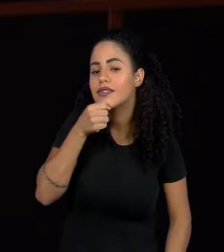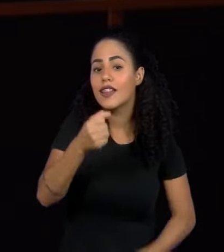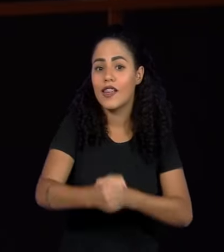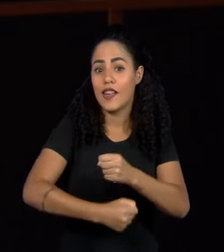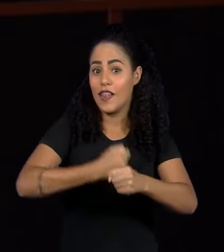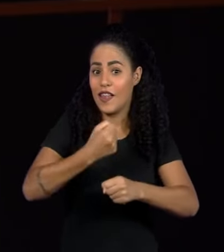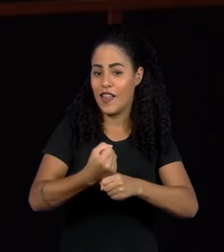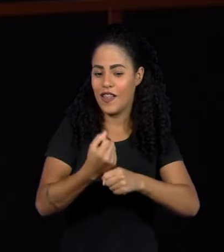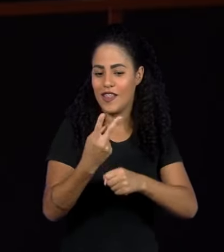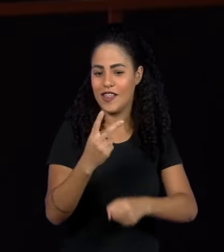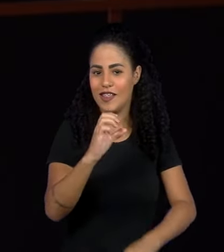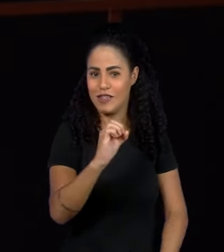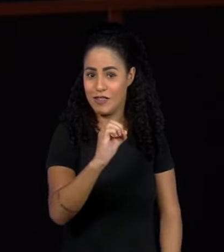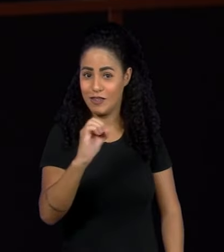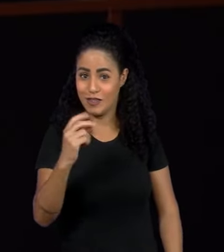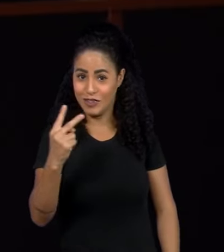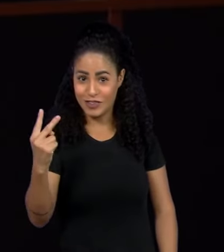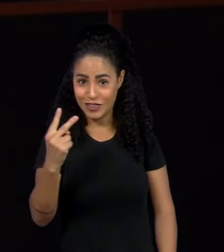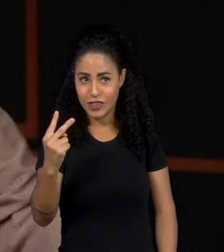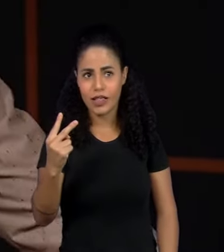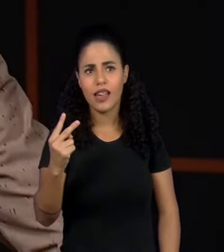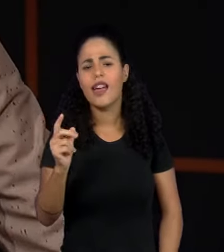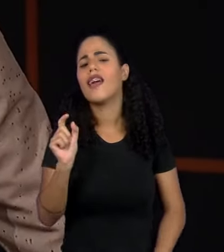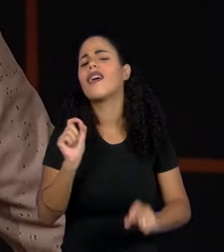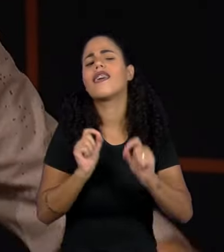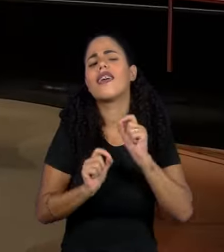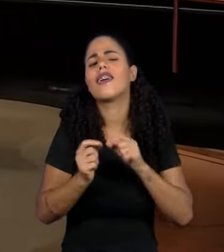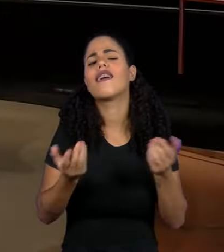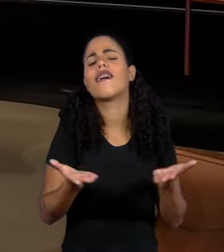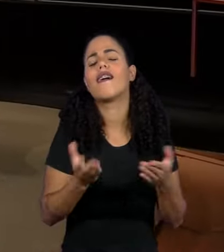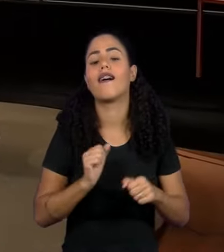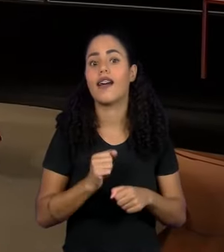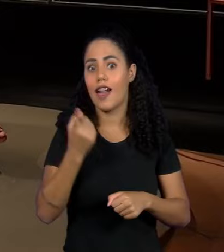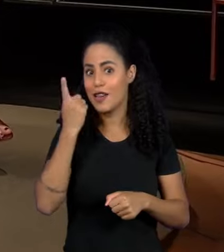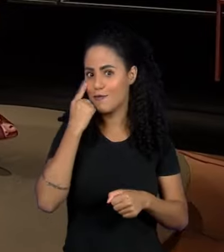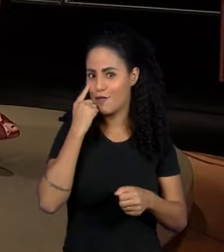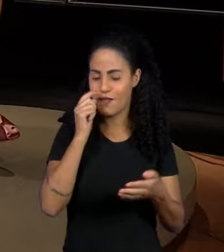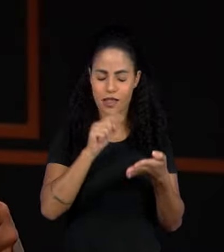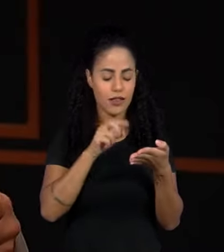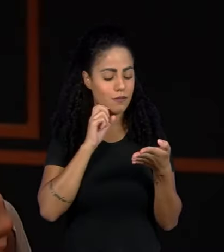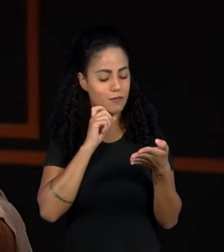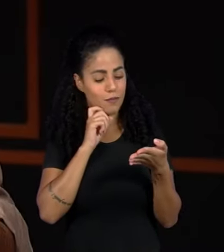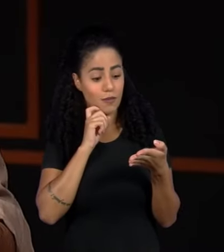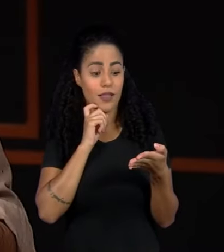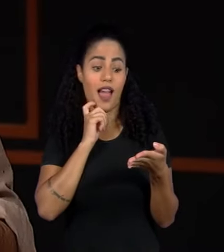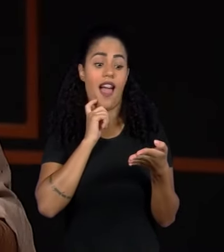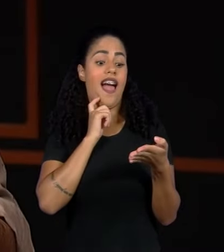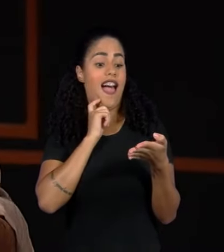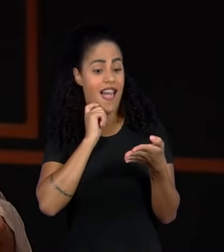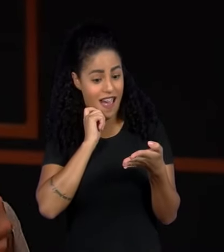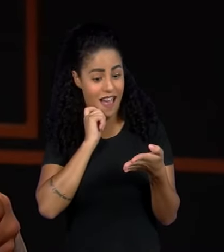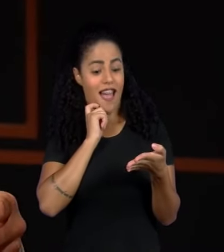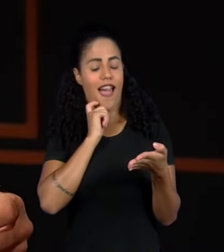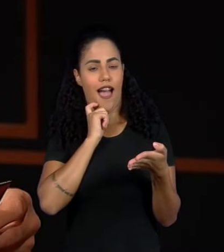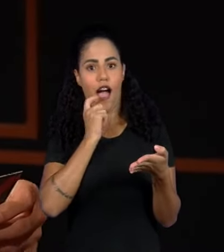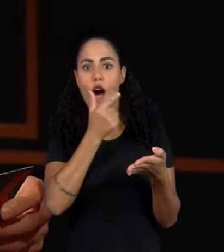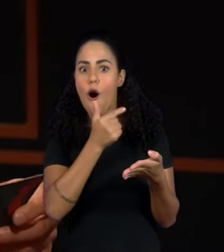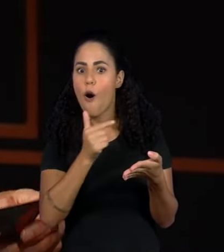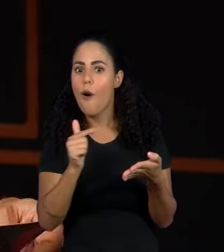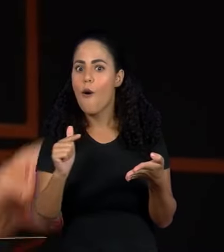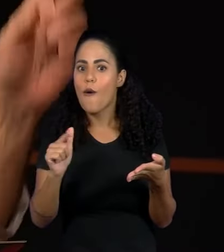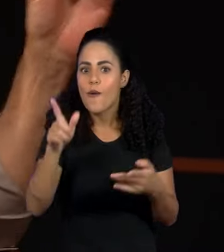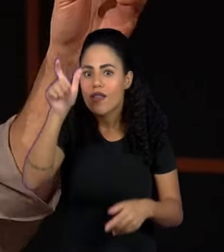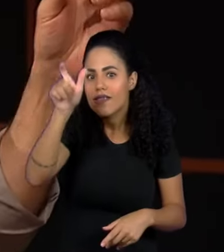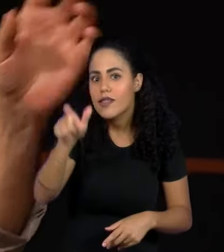2022. E quem vem agora? Opa, deixa eu ver aqui na ficha. Ah, outro